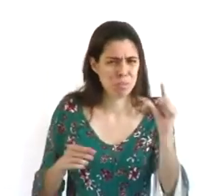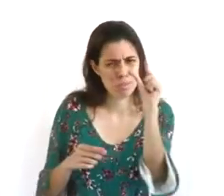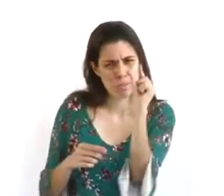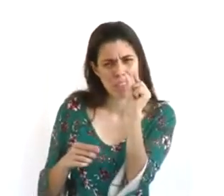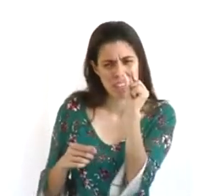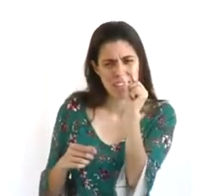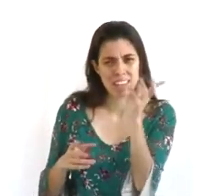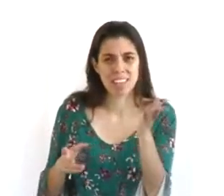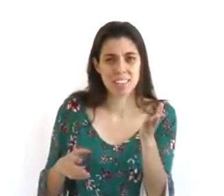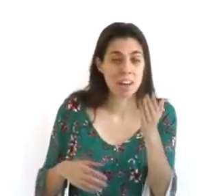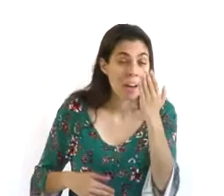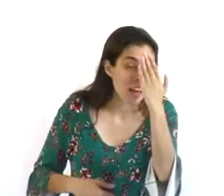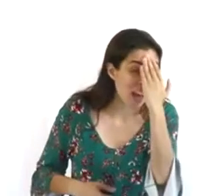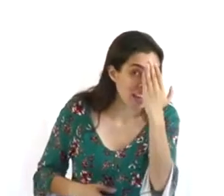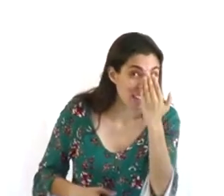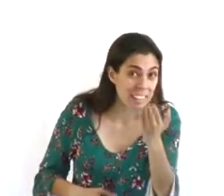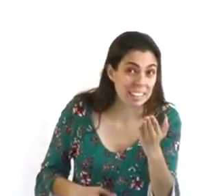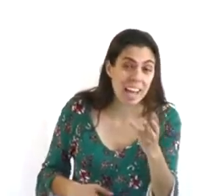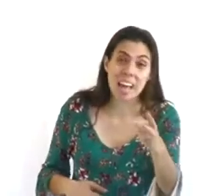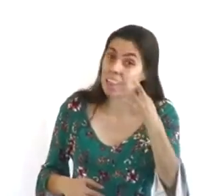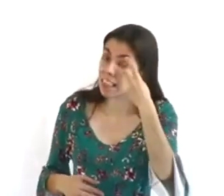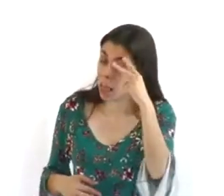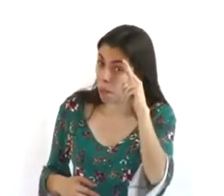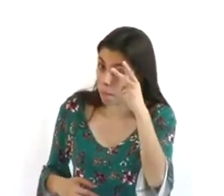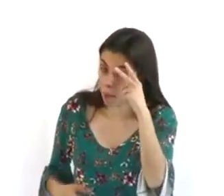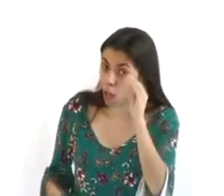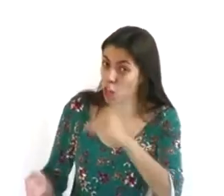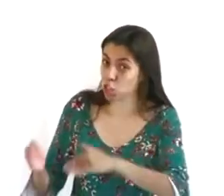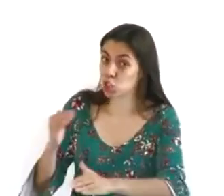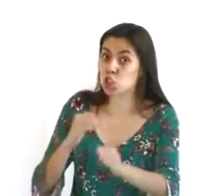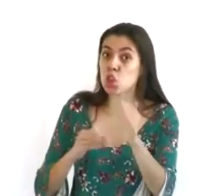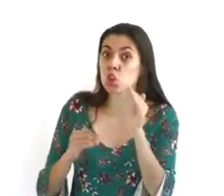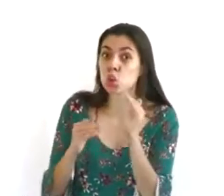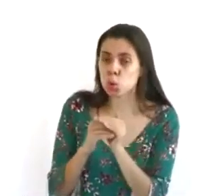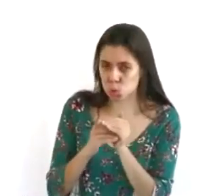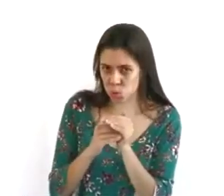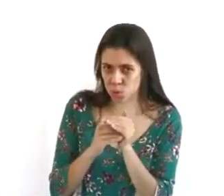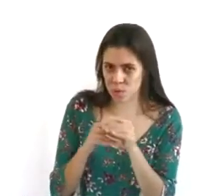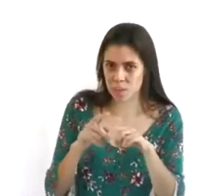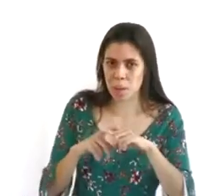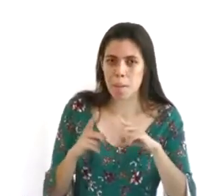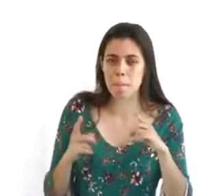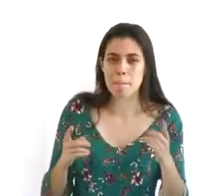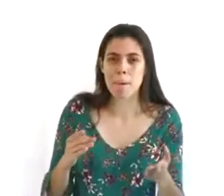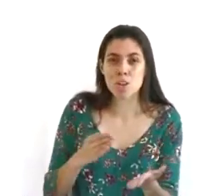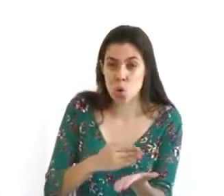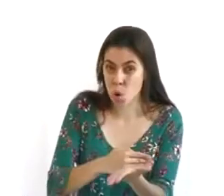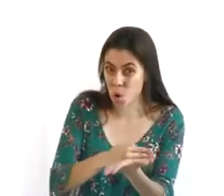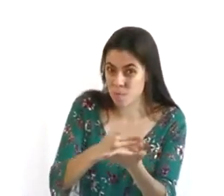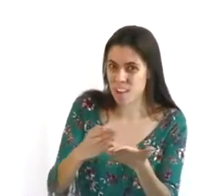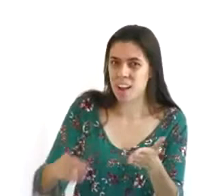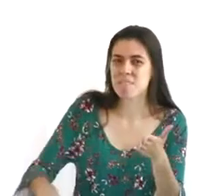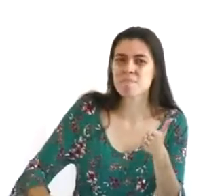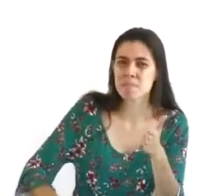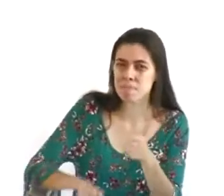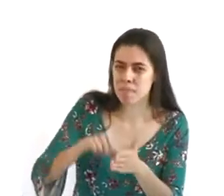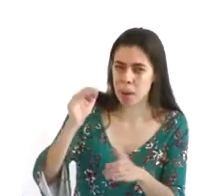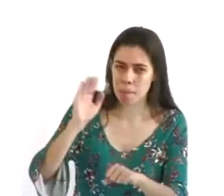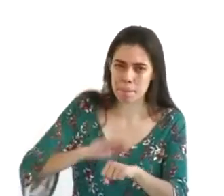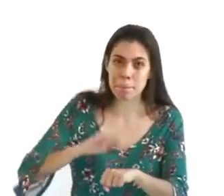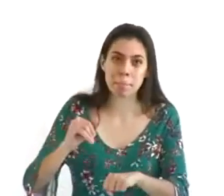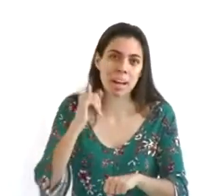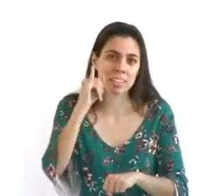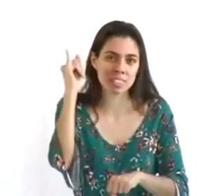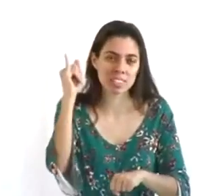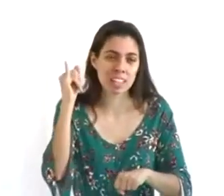alma, ao Senhor, e não te esqueças de nenhum só dos seus benefícios. Mas a melhor maneira de você começar rendendo graças ao Senhor é começar